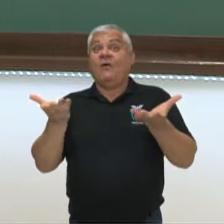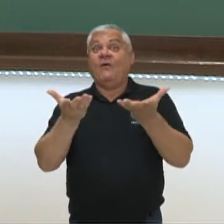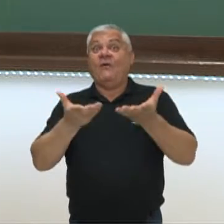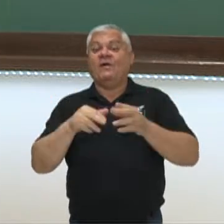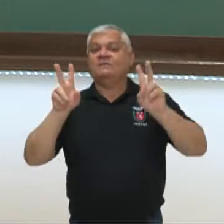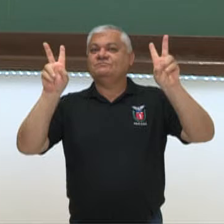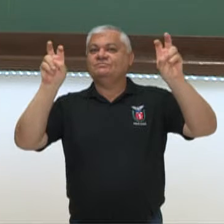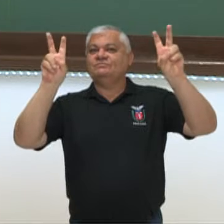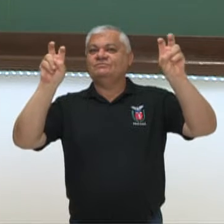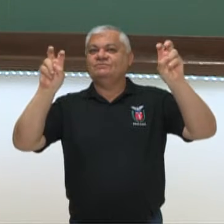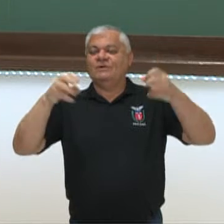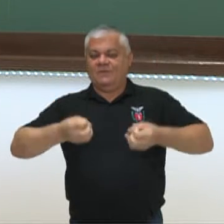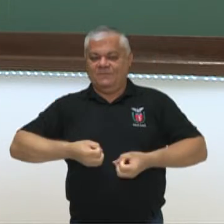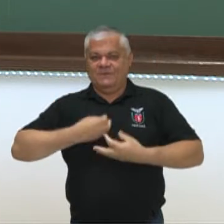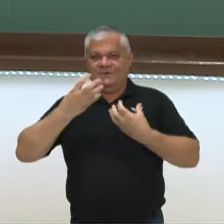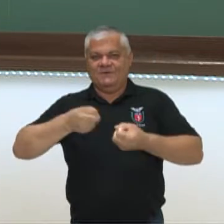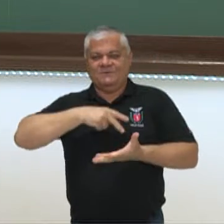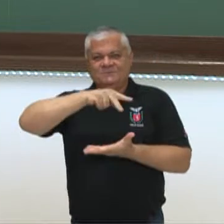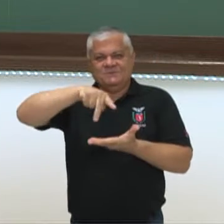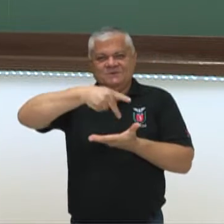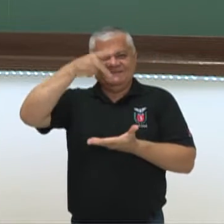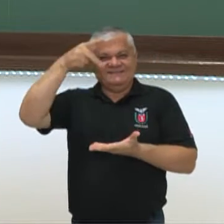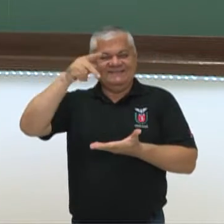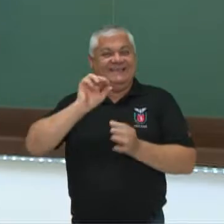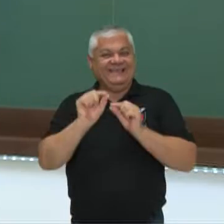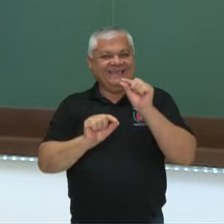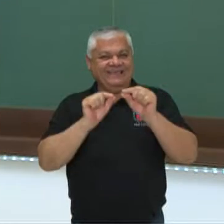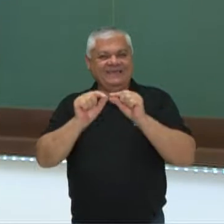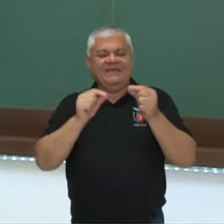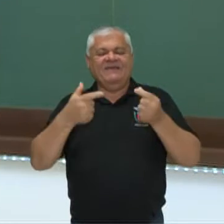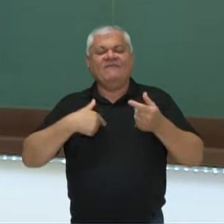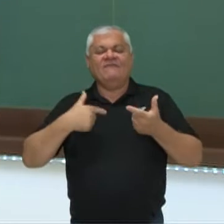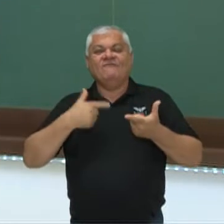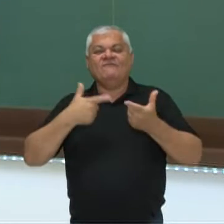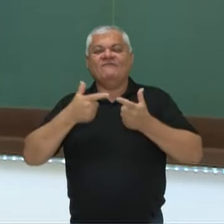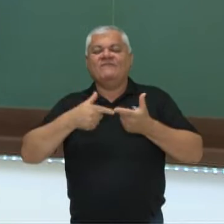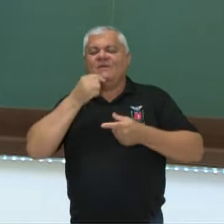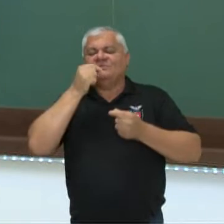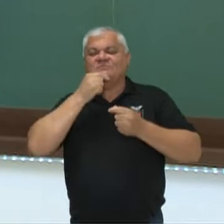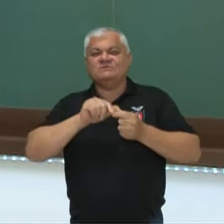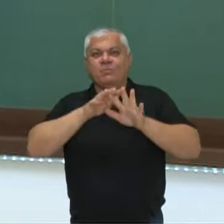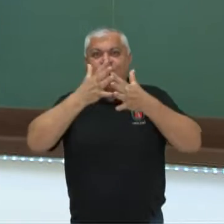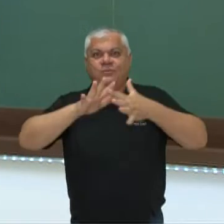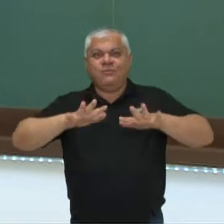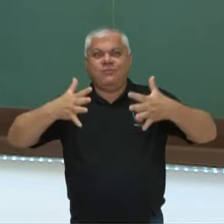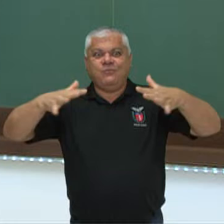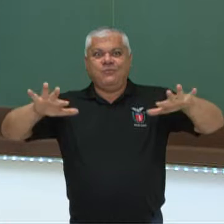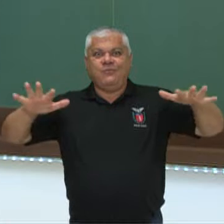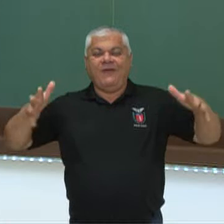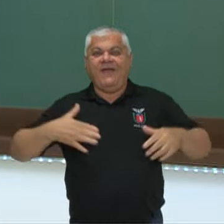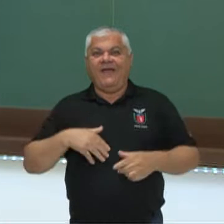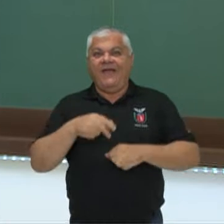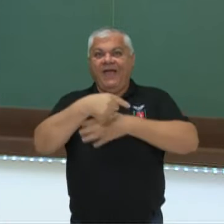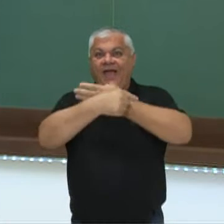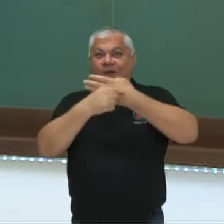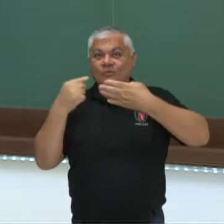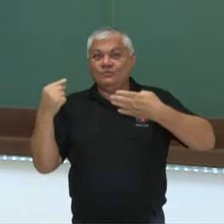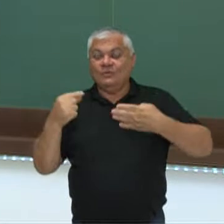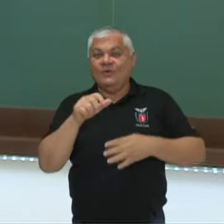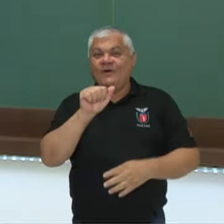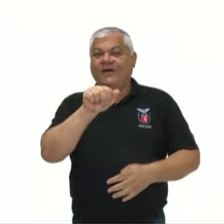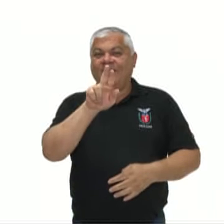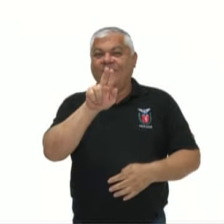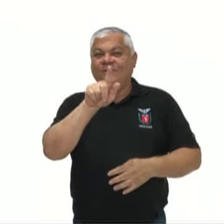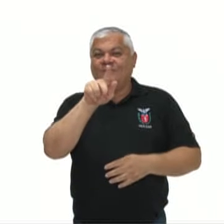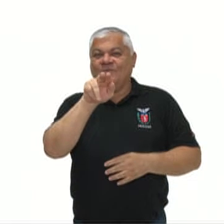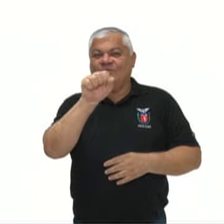sobre poesia. Nós vamos navegar sobre as águas turbulentas de Augusto dos Anjos. E vamos tentar reconhecer